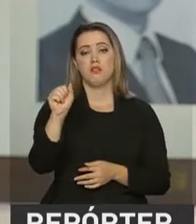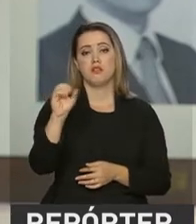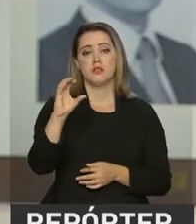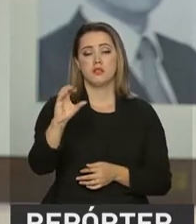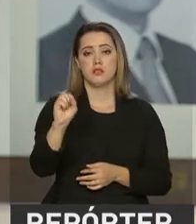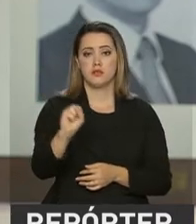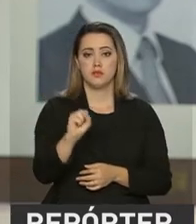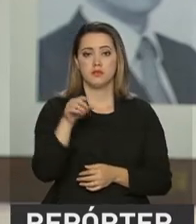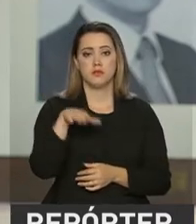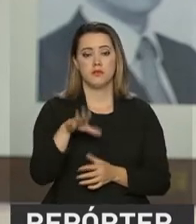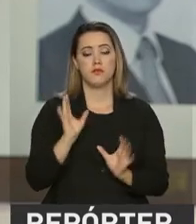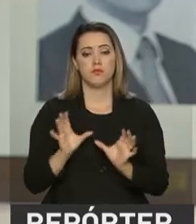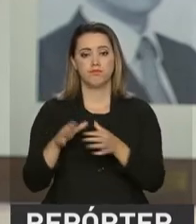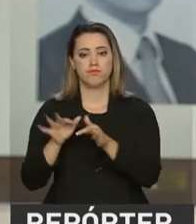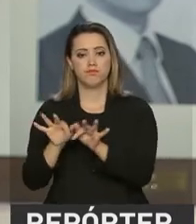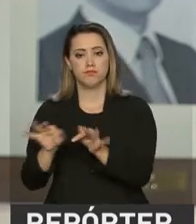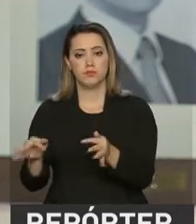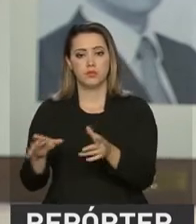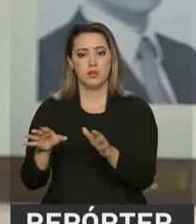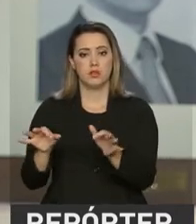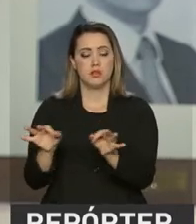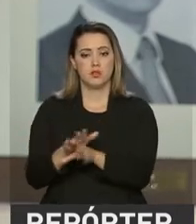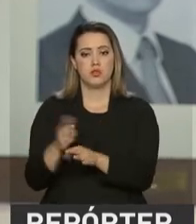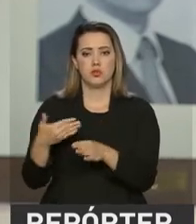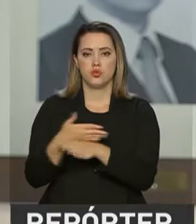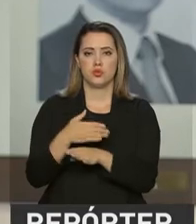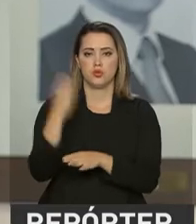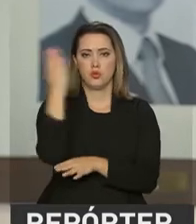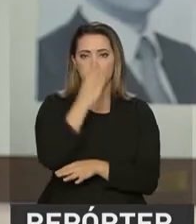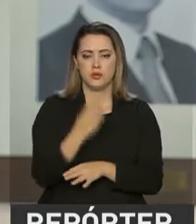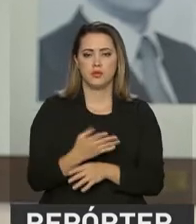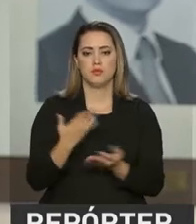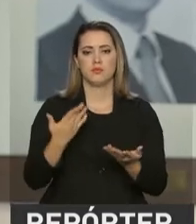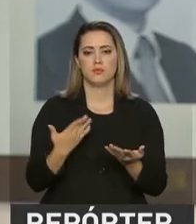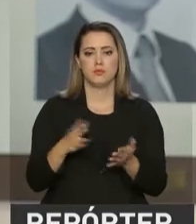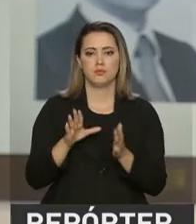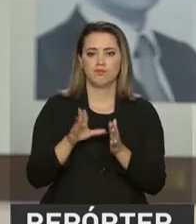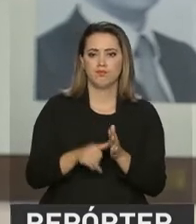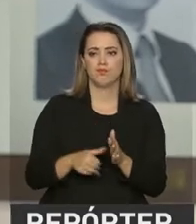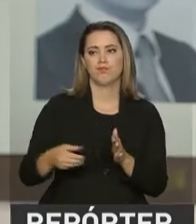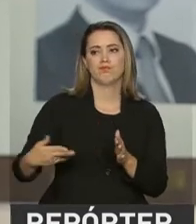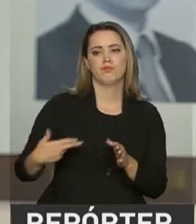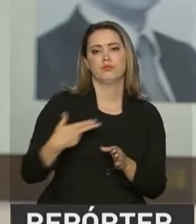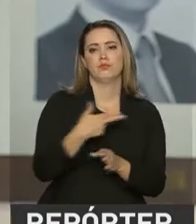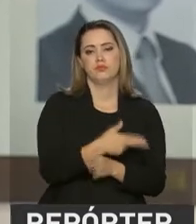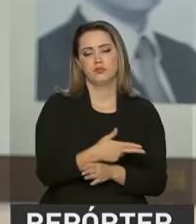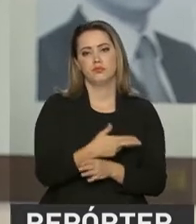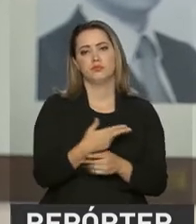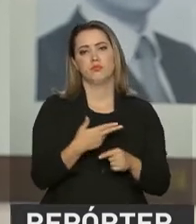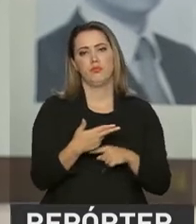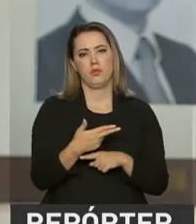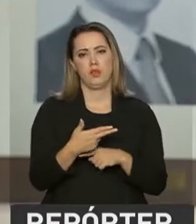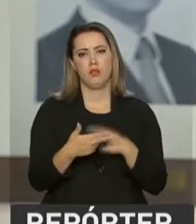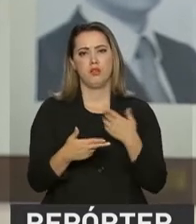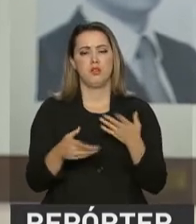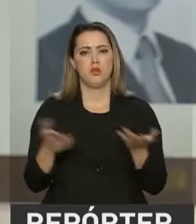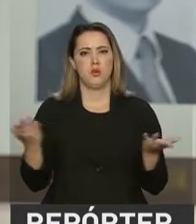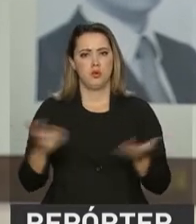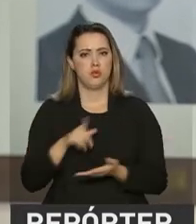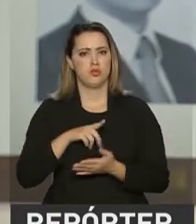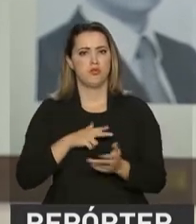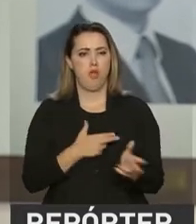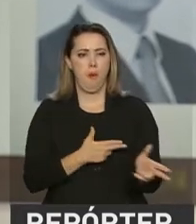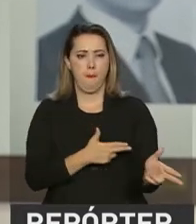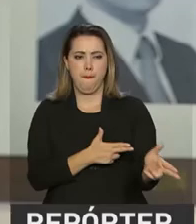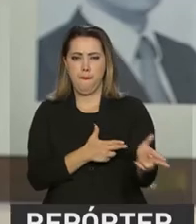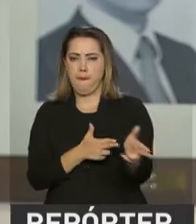aporte mais importante ganhamos só a mistura chega ao brasil pelo contrabando hoje você tem um desnível de janeiro